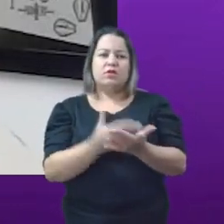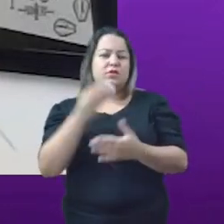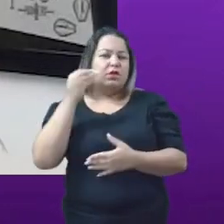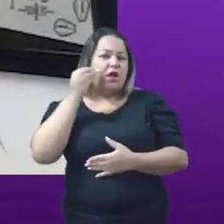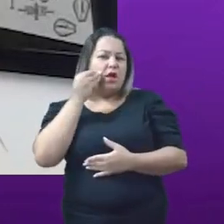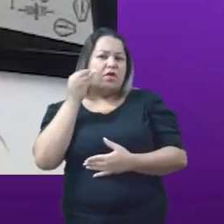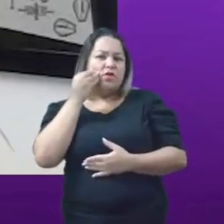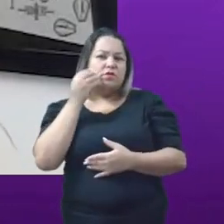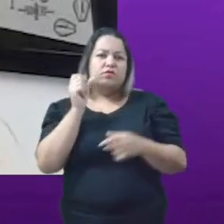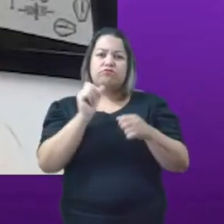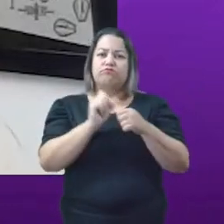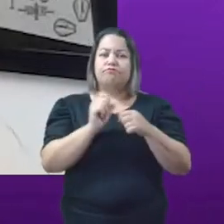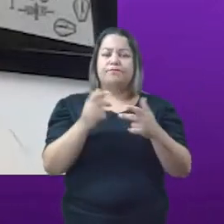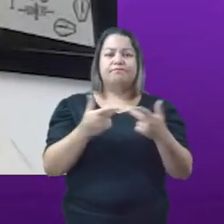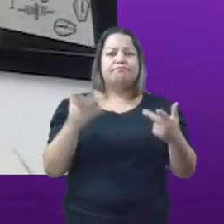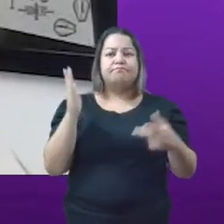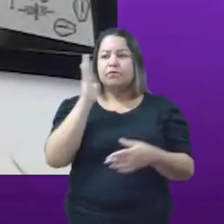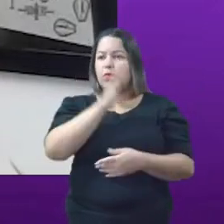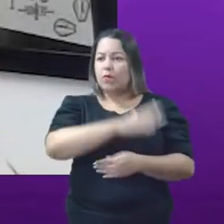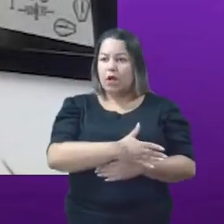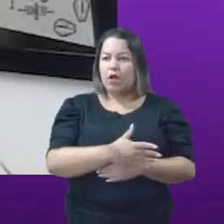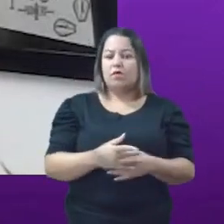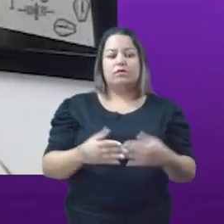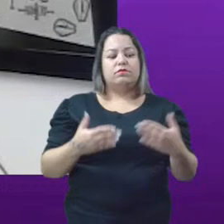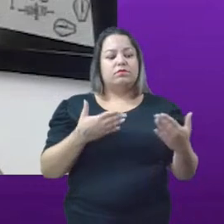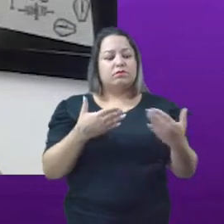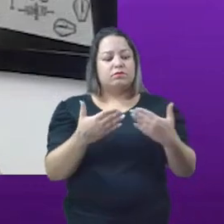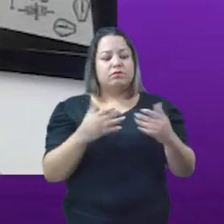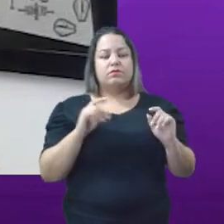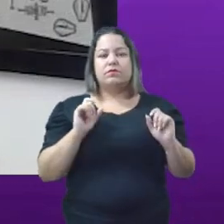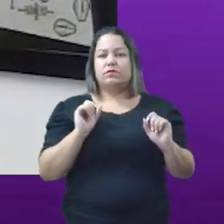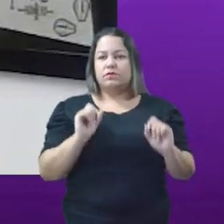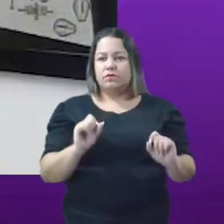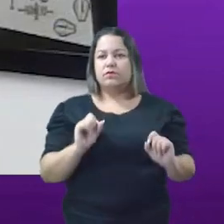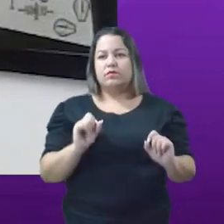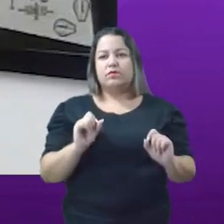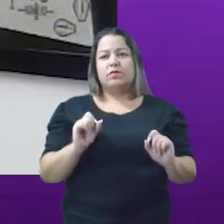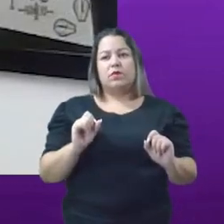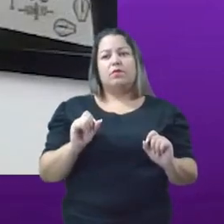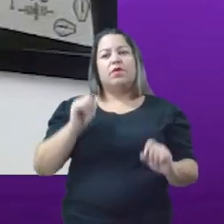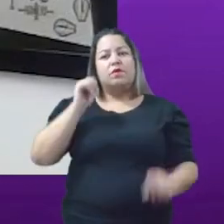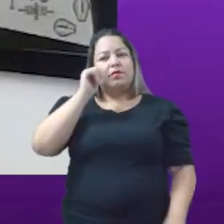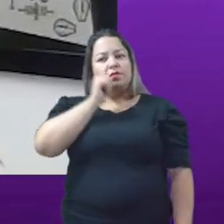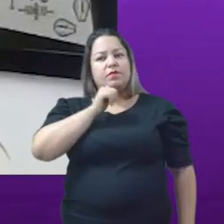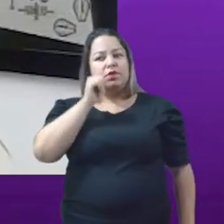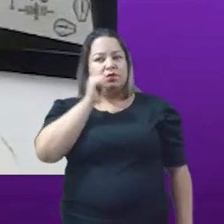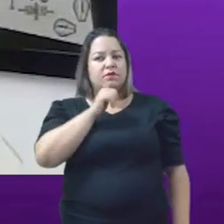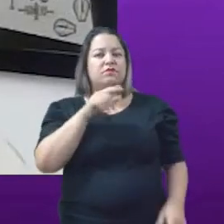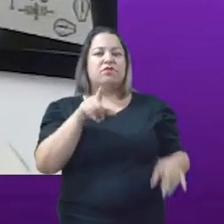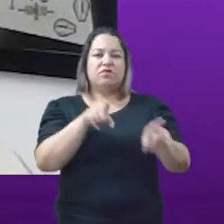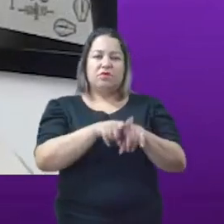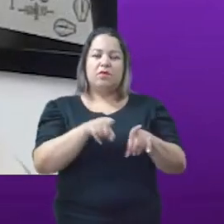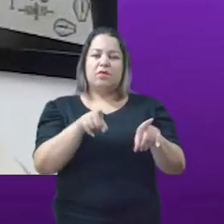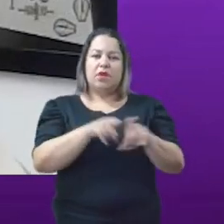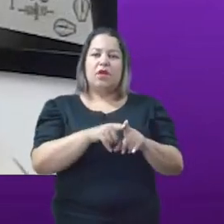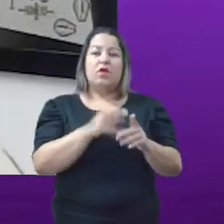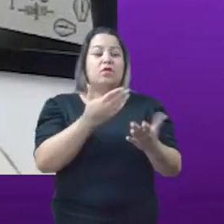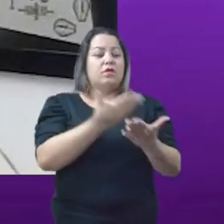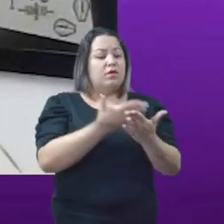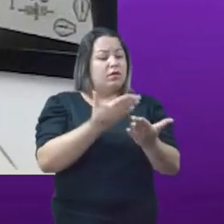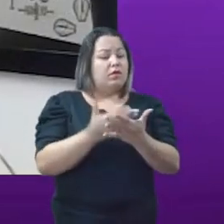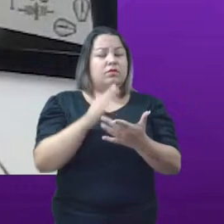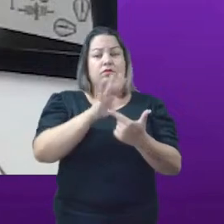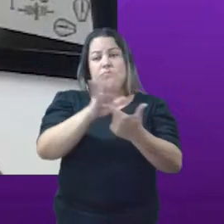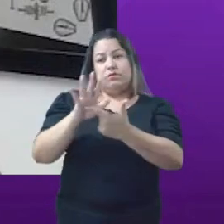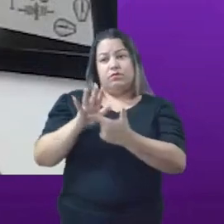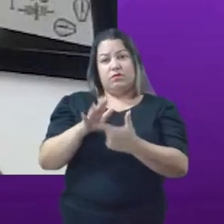né? Então, a gente tem se deparado com meninos conservadores e meninas progressistas, né? Os estudos já apontam que